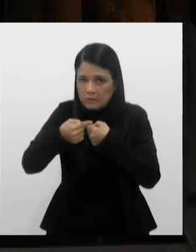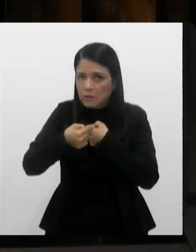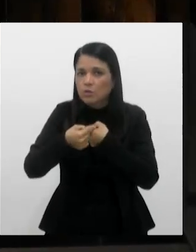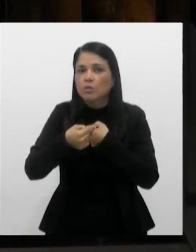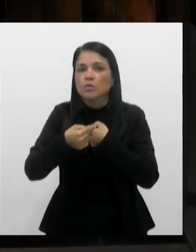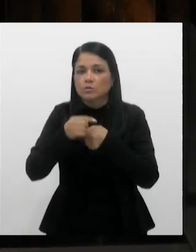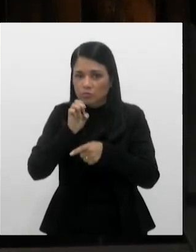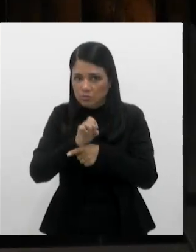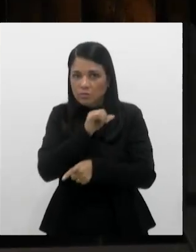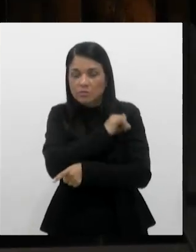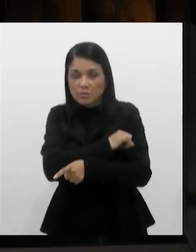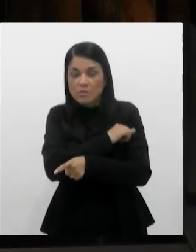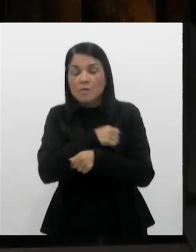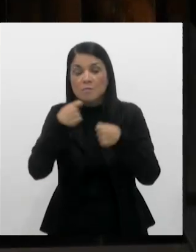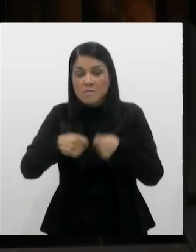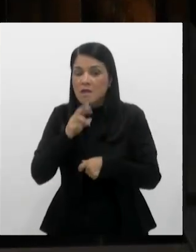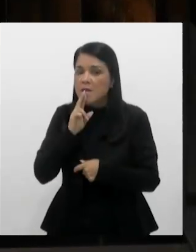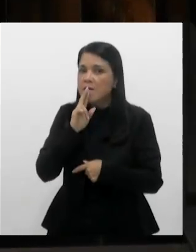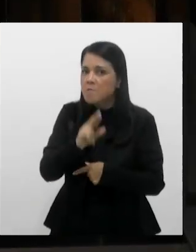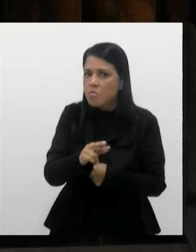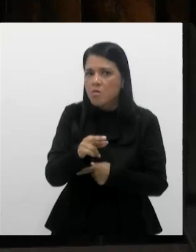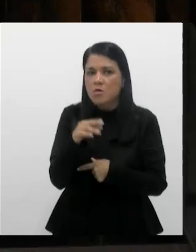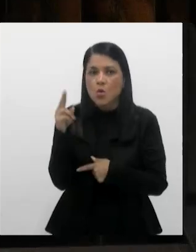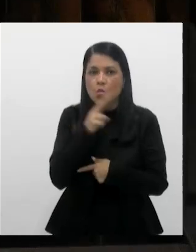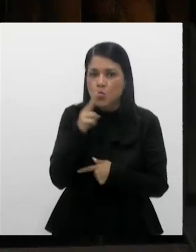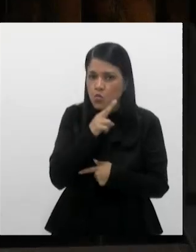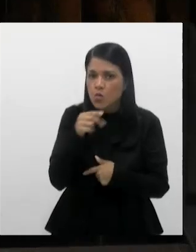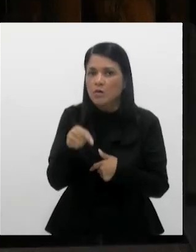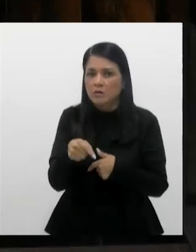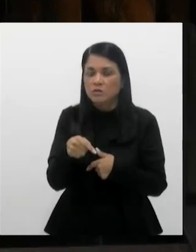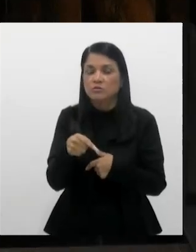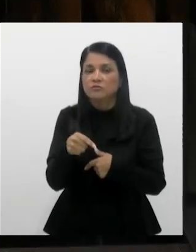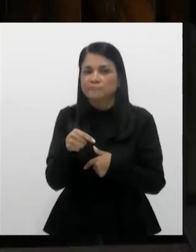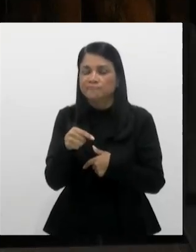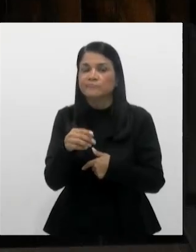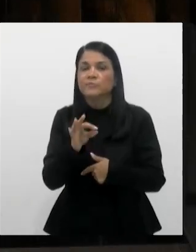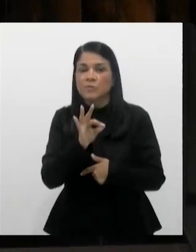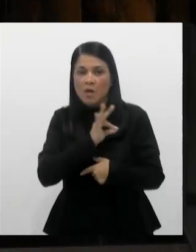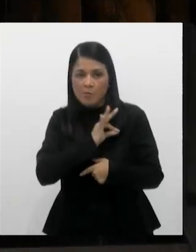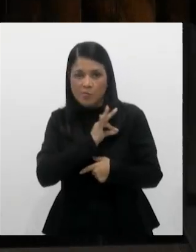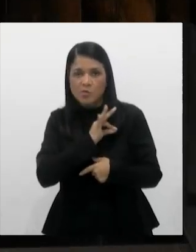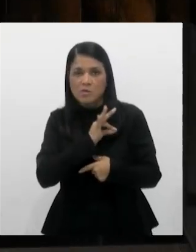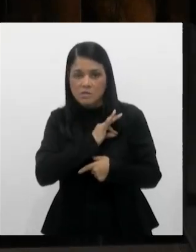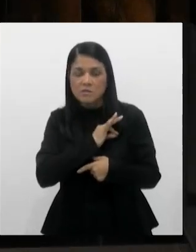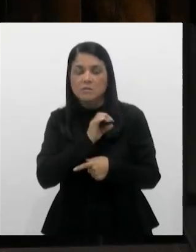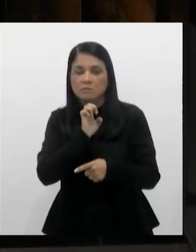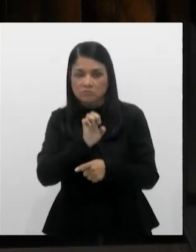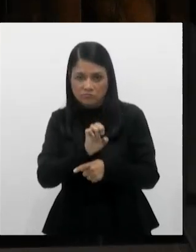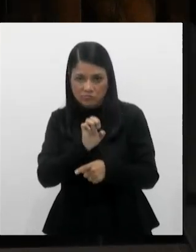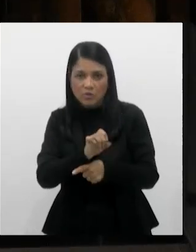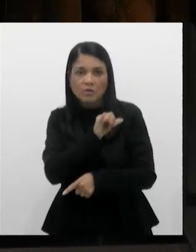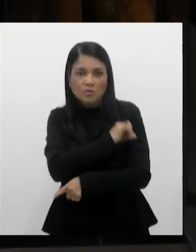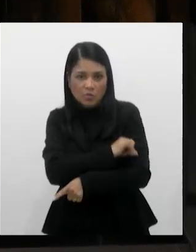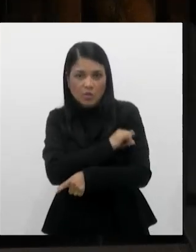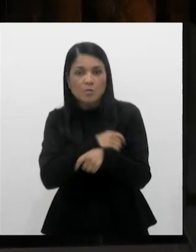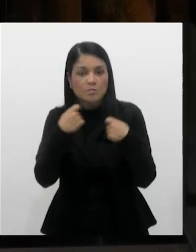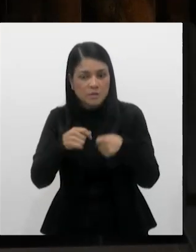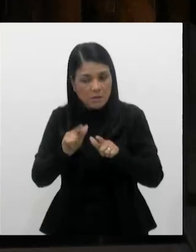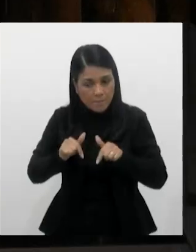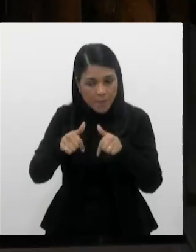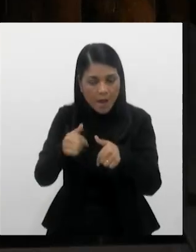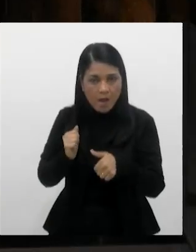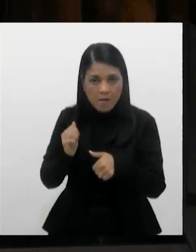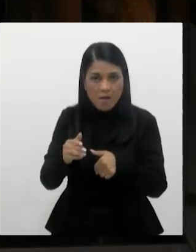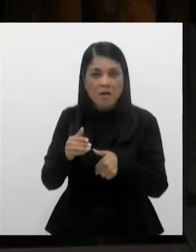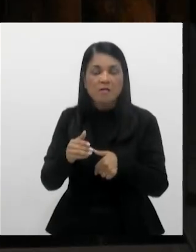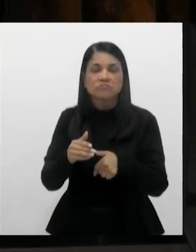de Janeiro, a gente precisa dar uma resposta pronta, à altura da Polícia Militar do nosso estado do Rio de Janeiro, porque o bem